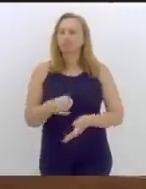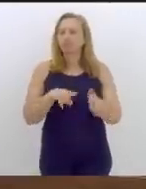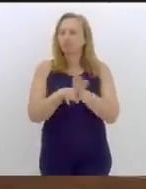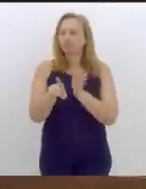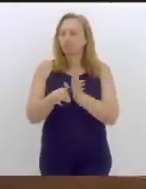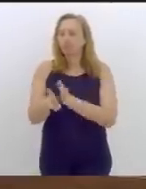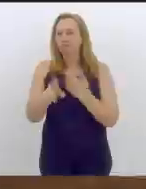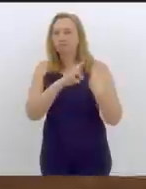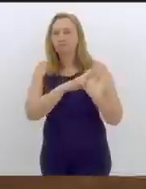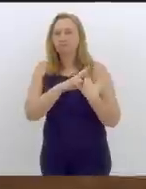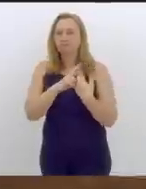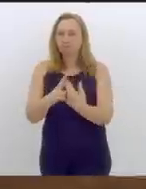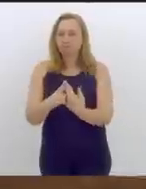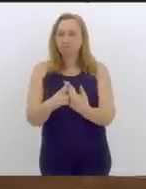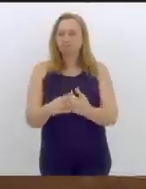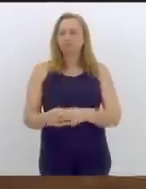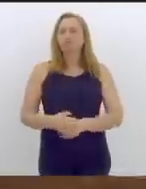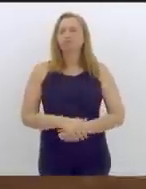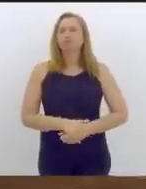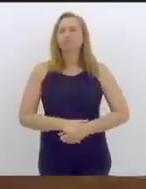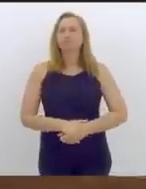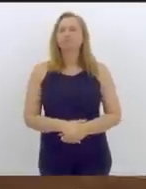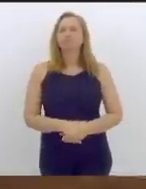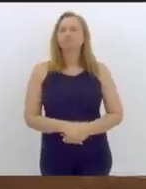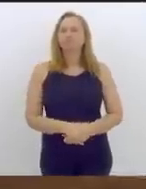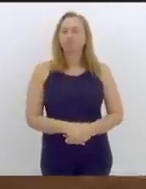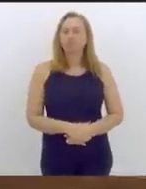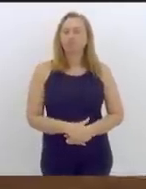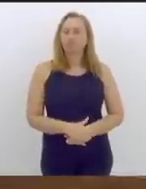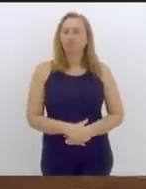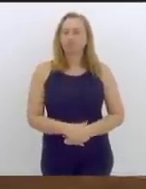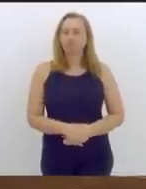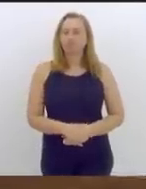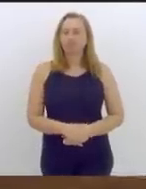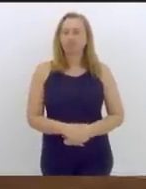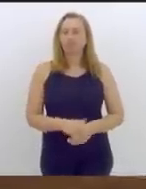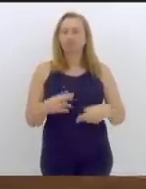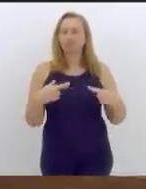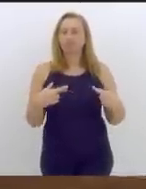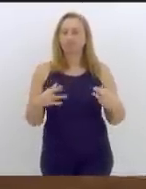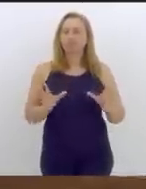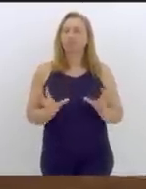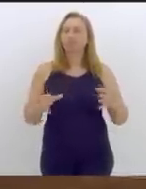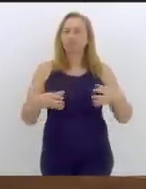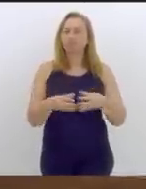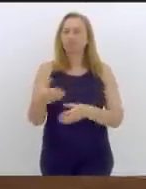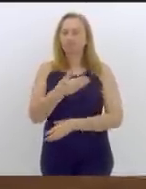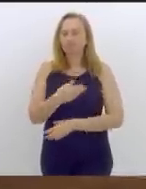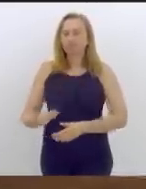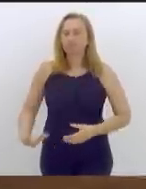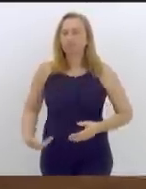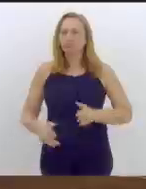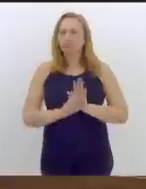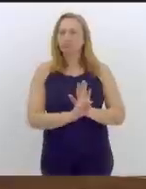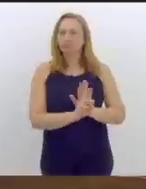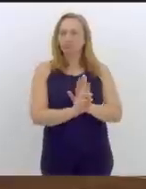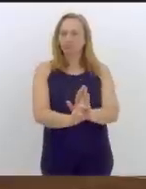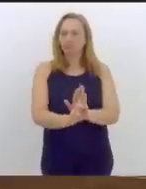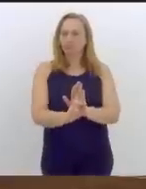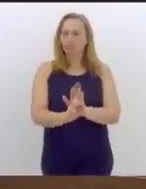responsáveis aqueles que estão hoje aqui nesta audiência pública representando